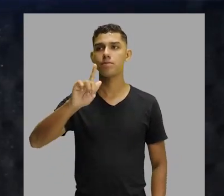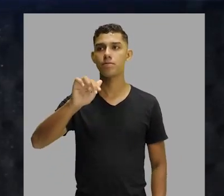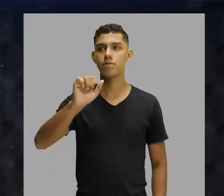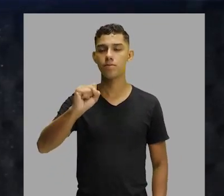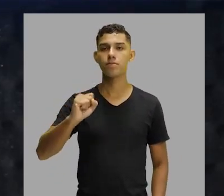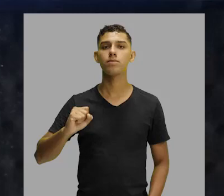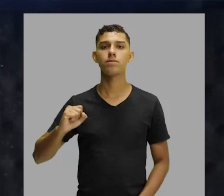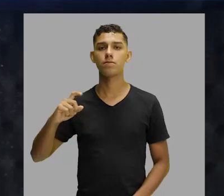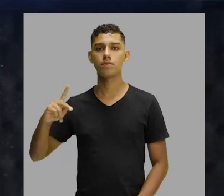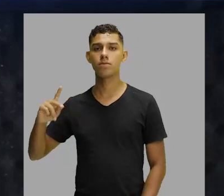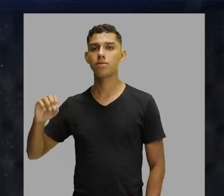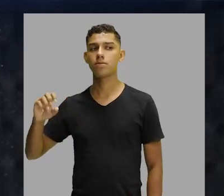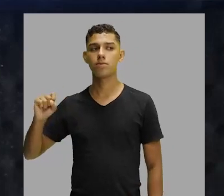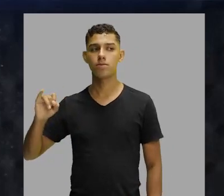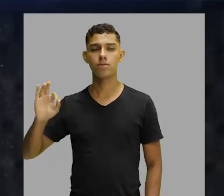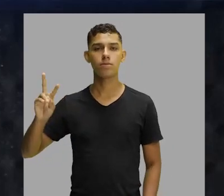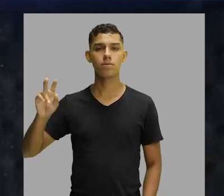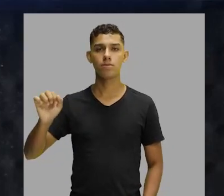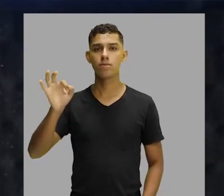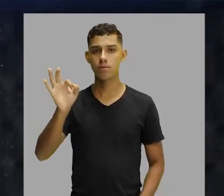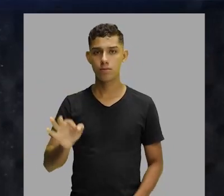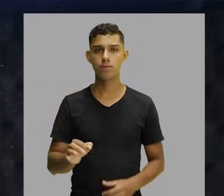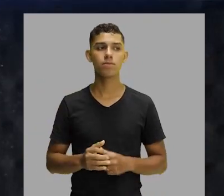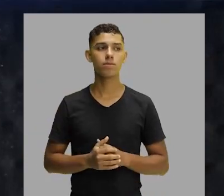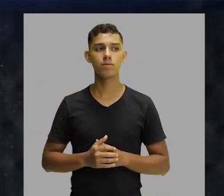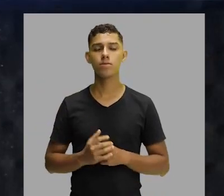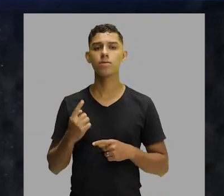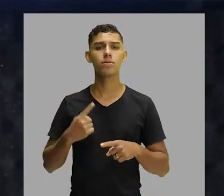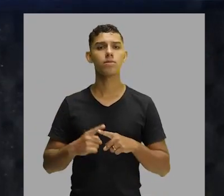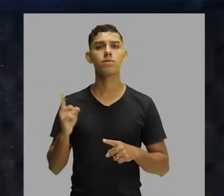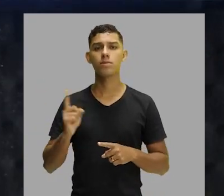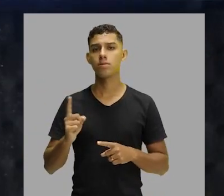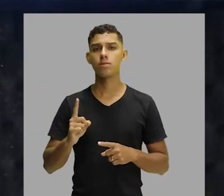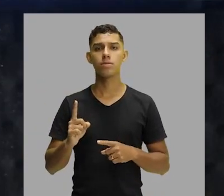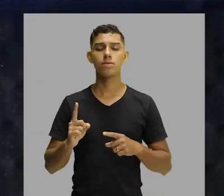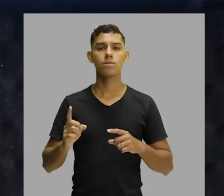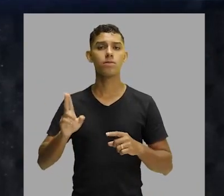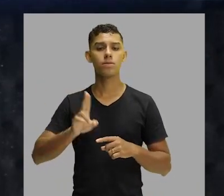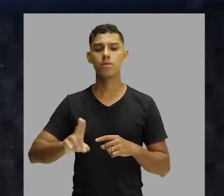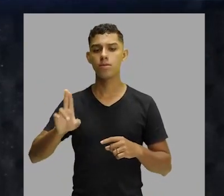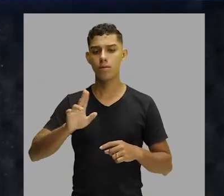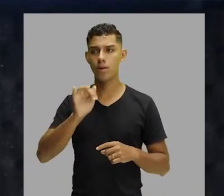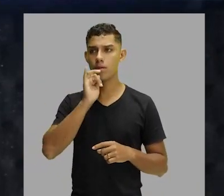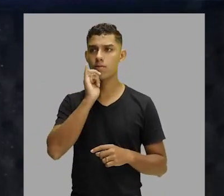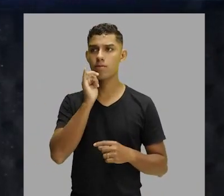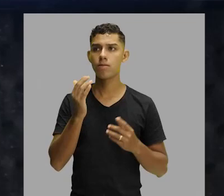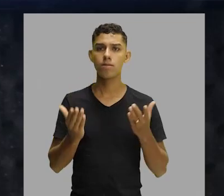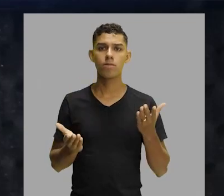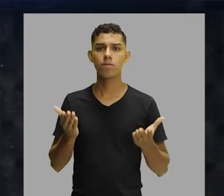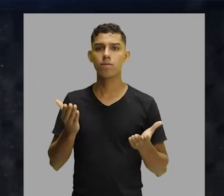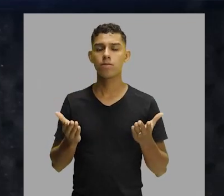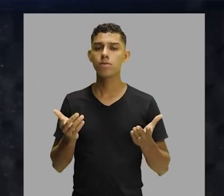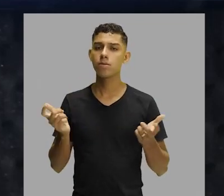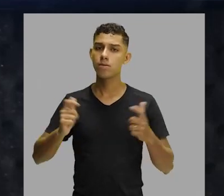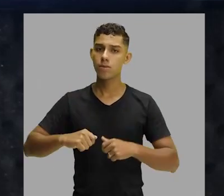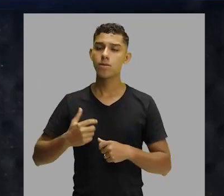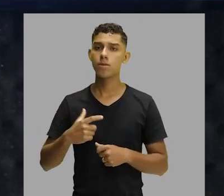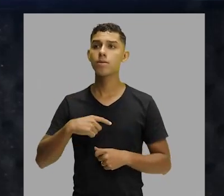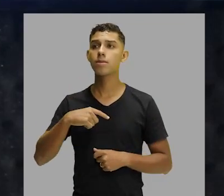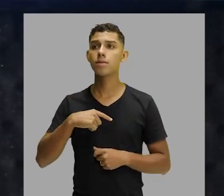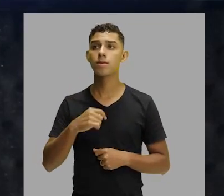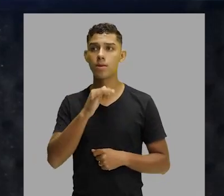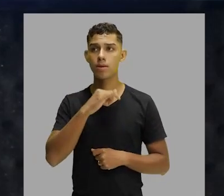positivas, ok? Por que não pode ser os átomos? Porque um átomo ele pode estar em equilíbrio, por exemplo. Né? O átomo